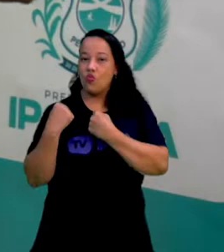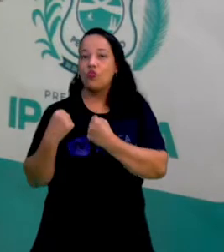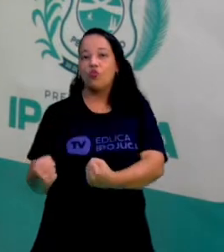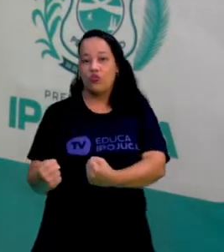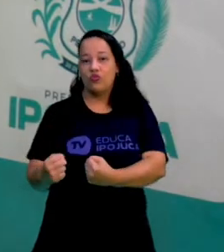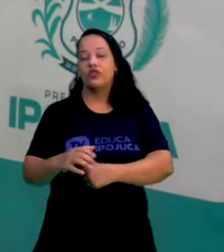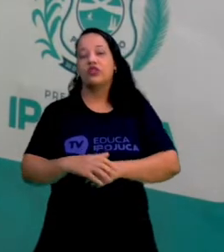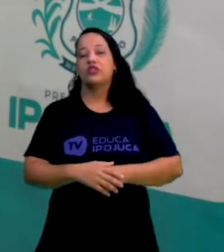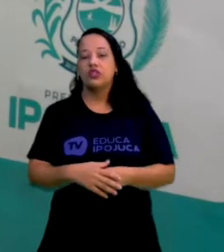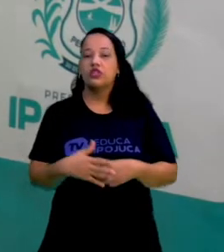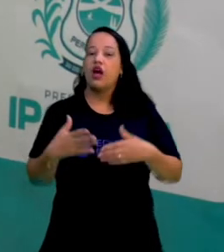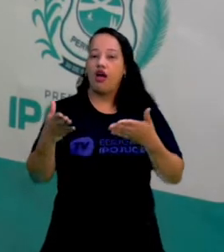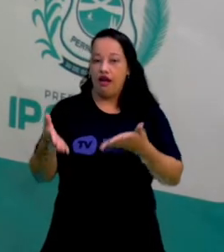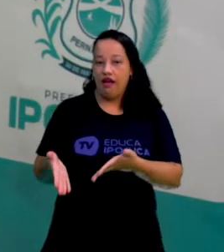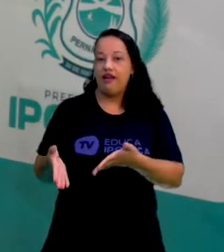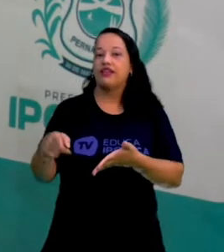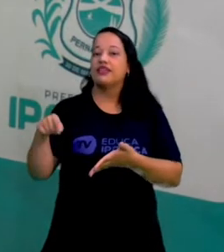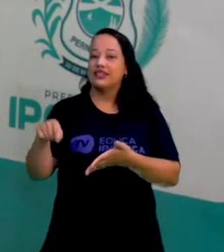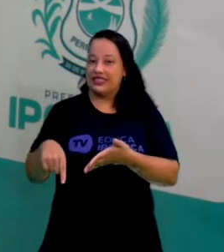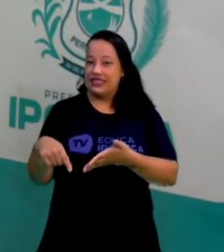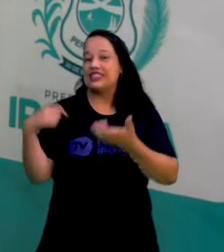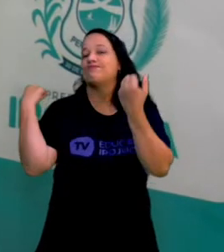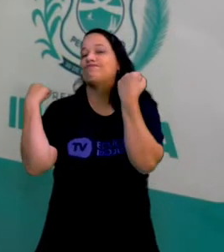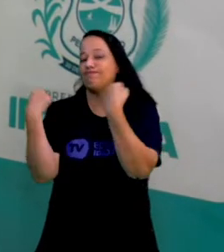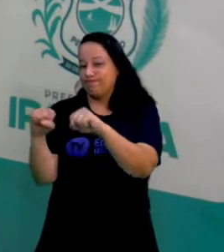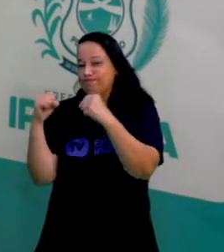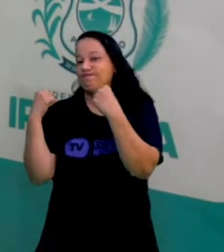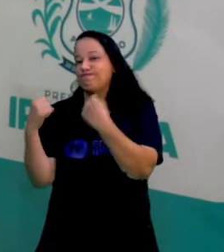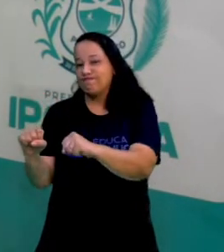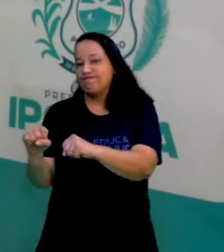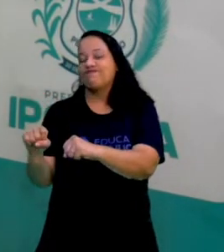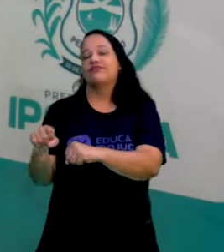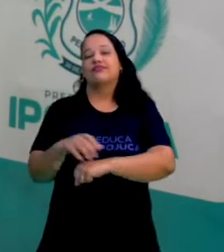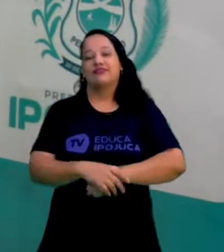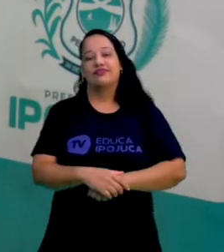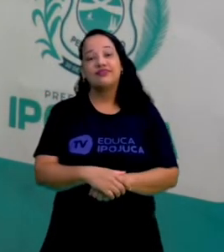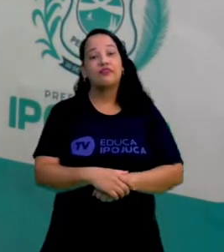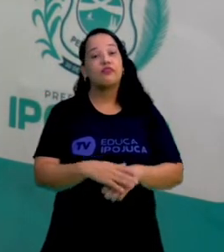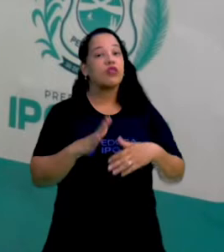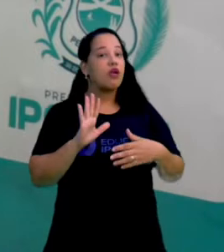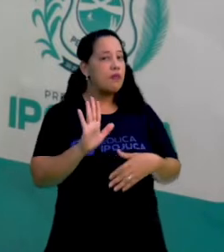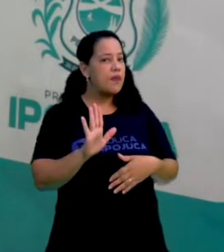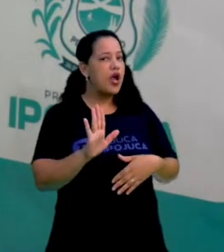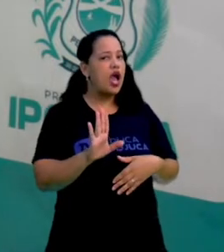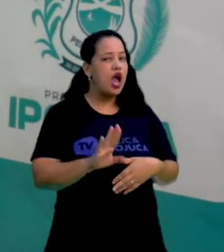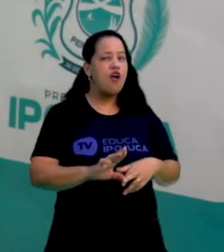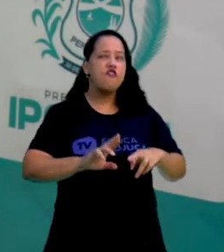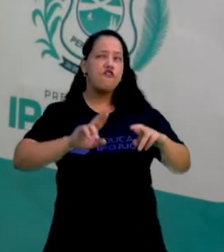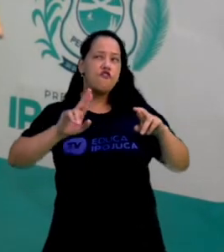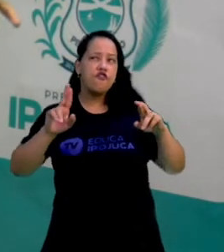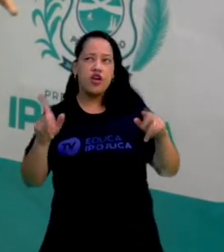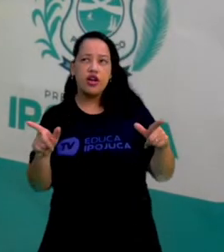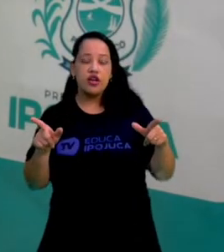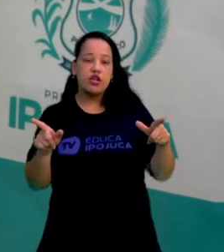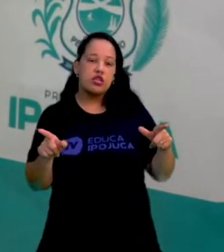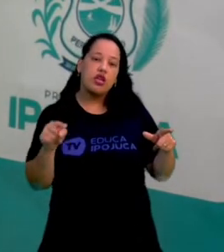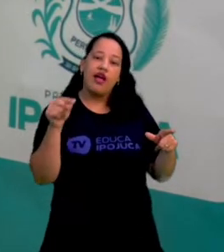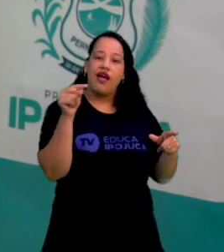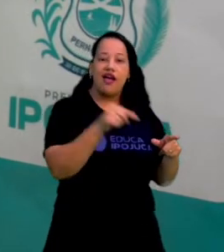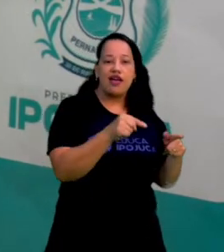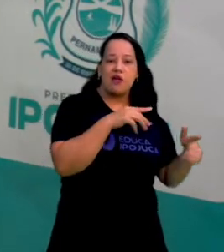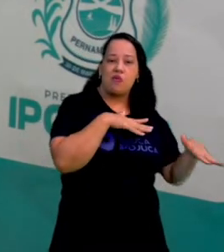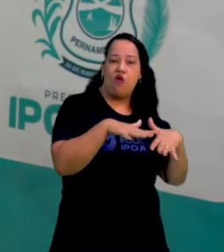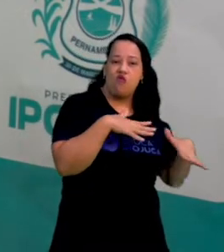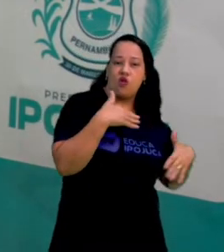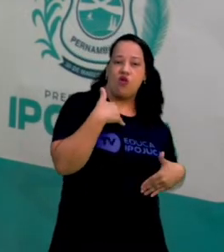entra realmente no contexto do exercício físico. Aí você faz, mas a gente não está vendo a diferença entre atividade física e